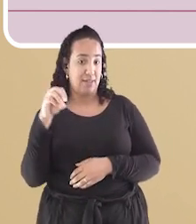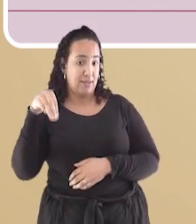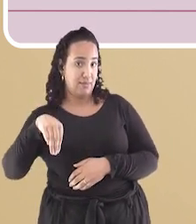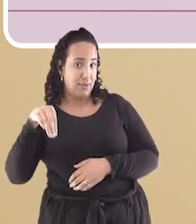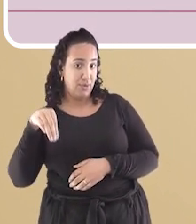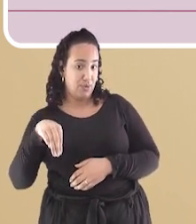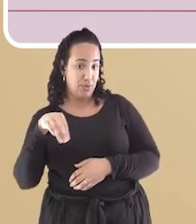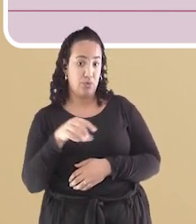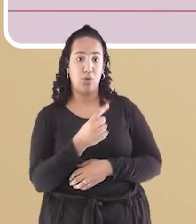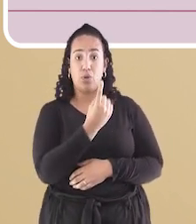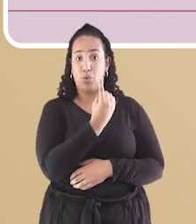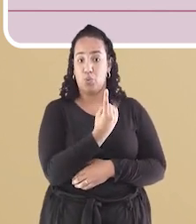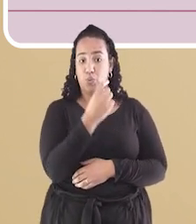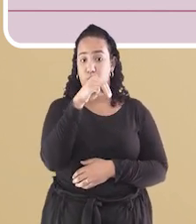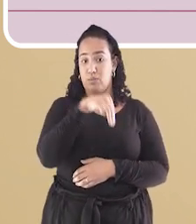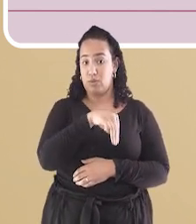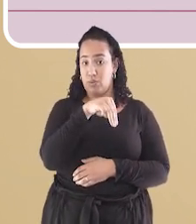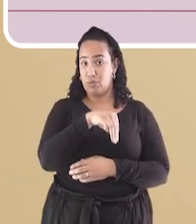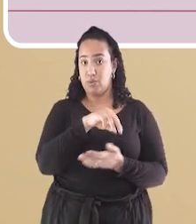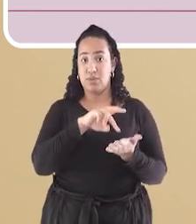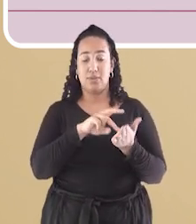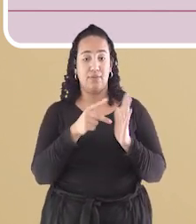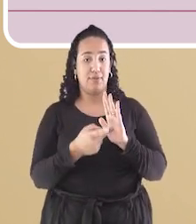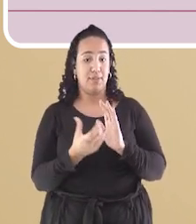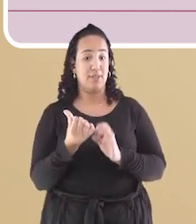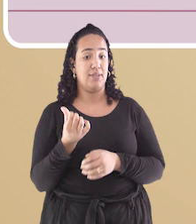minuto é igual a 60 segundos.